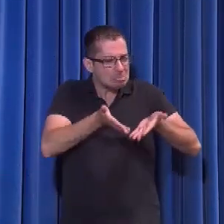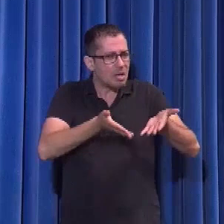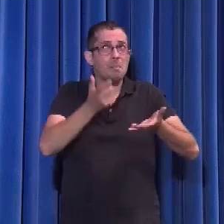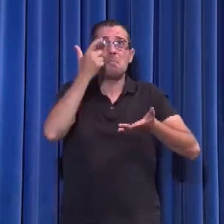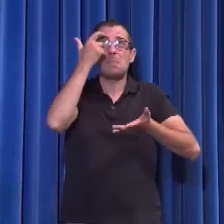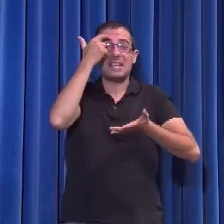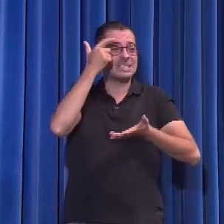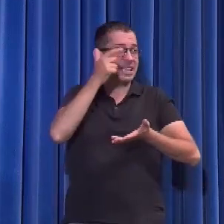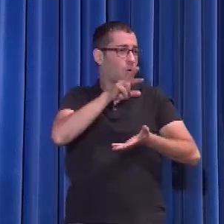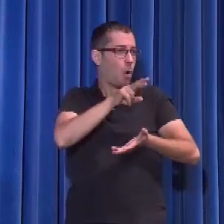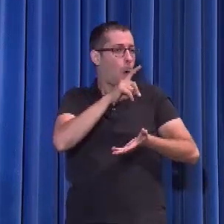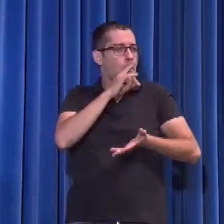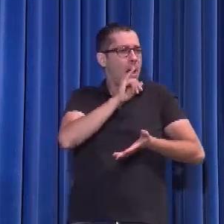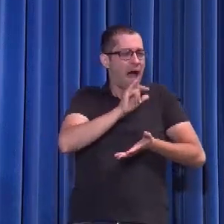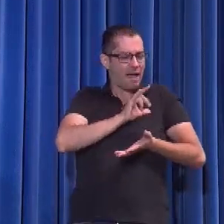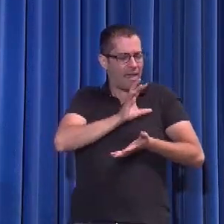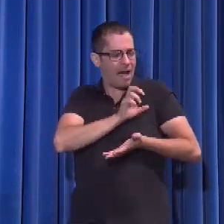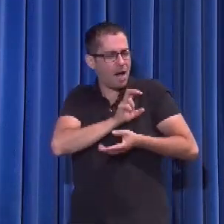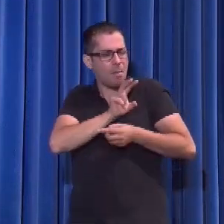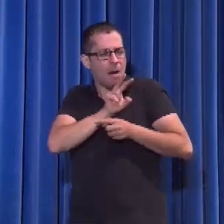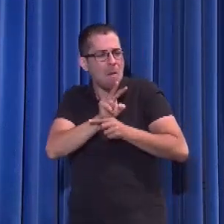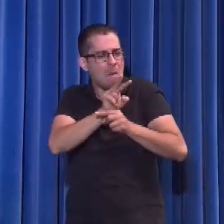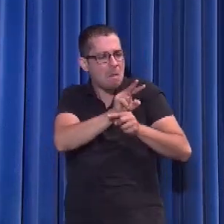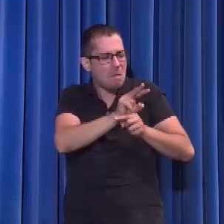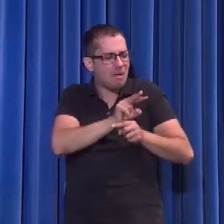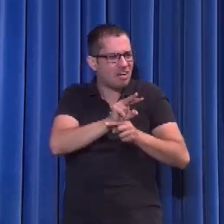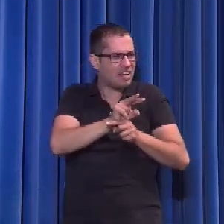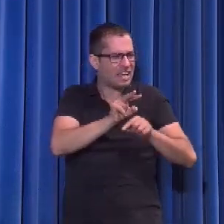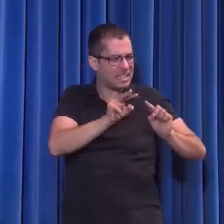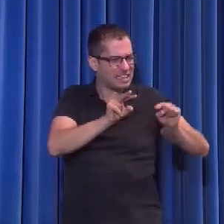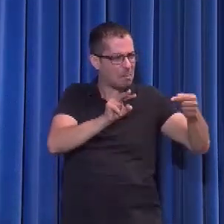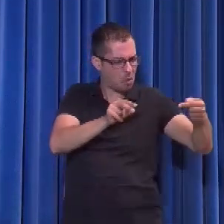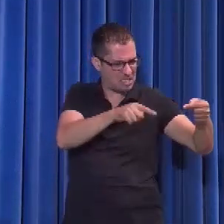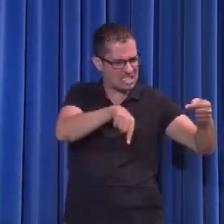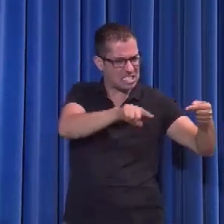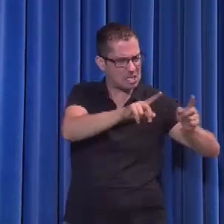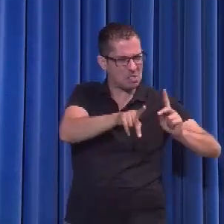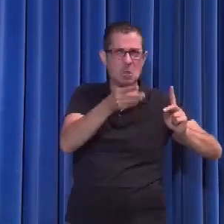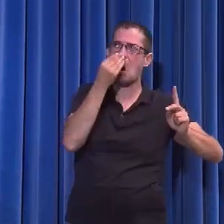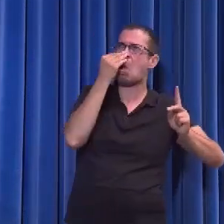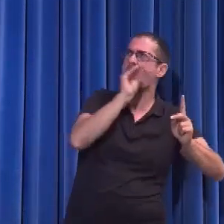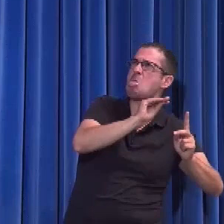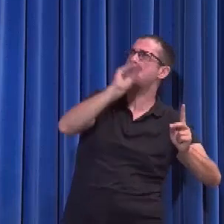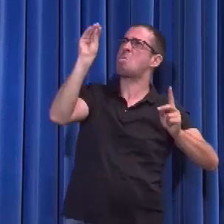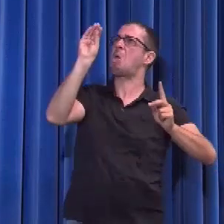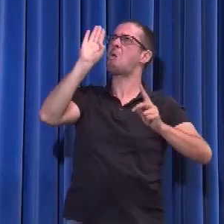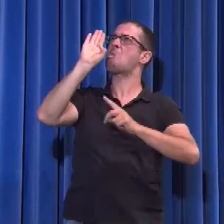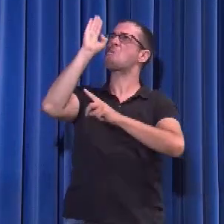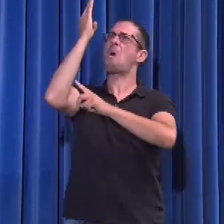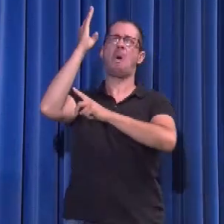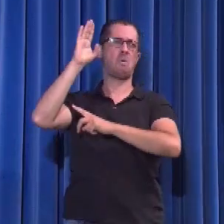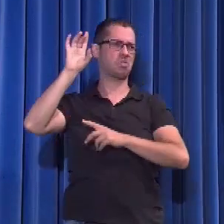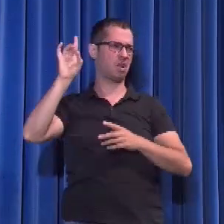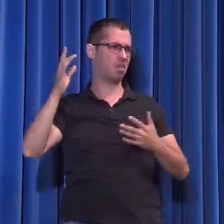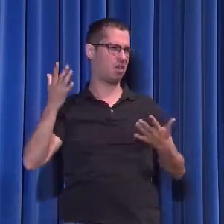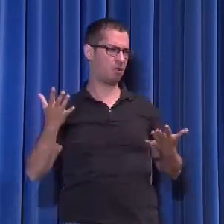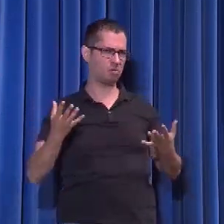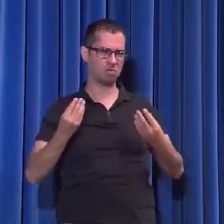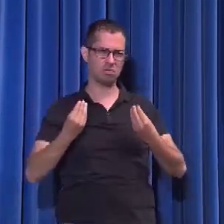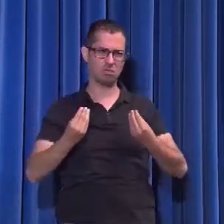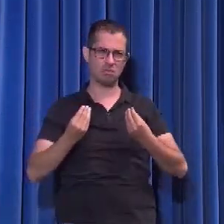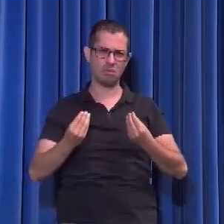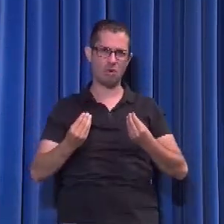de pai. E esse filho simplesmente vira as costas, como um filho pródigo, e